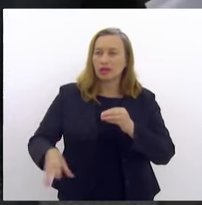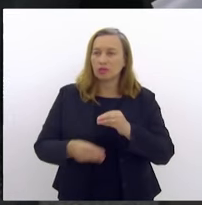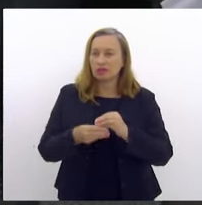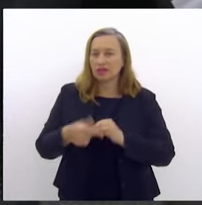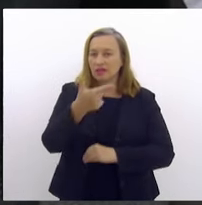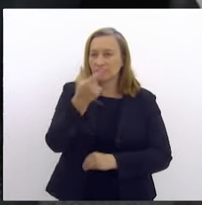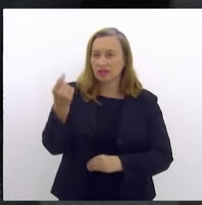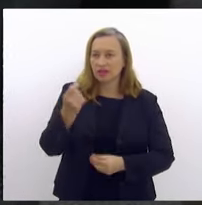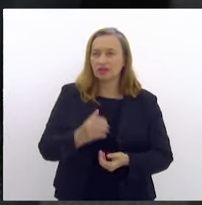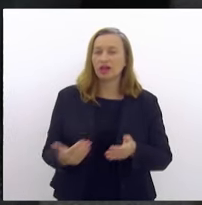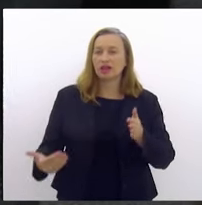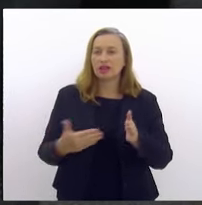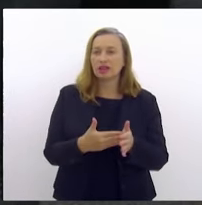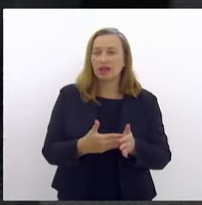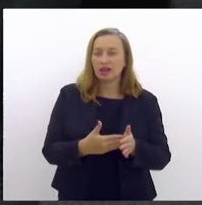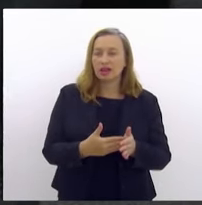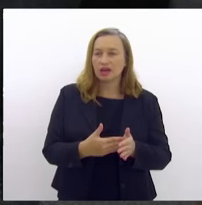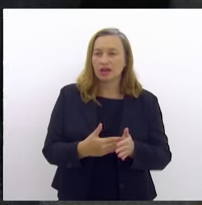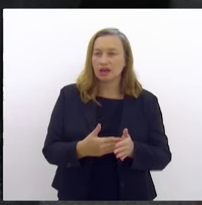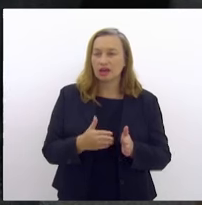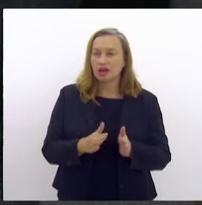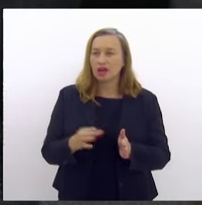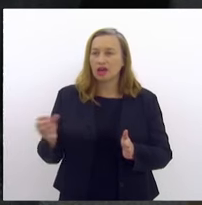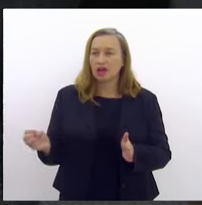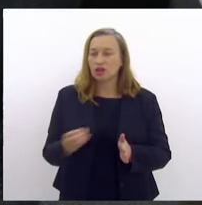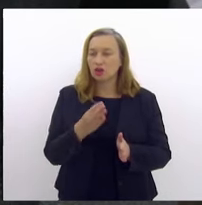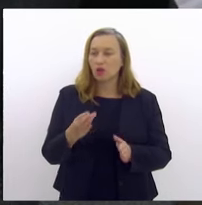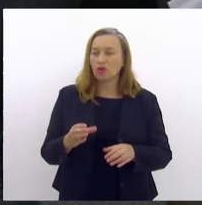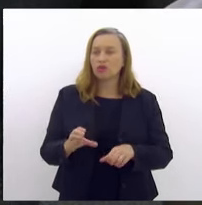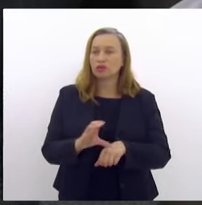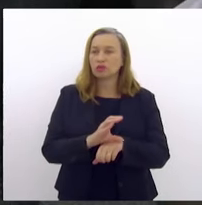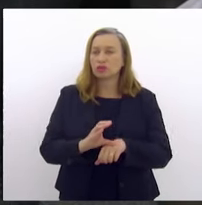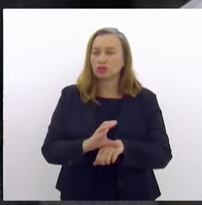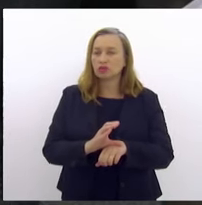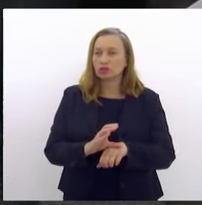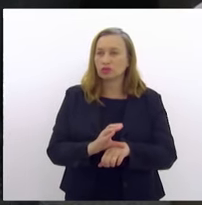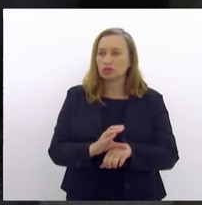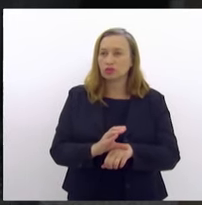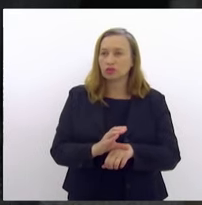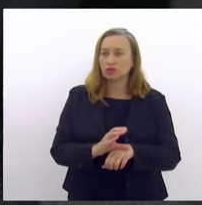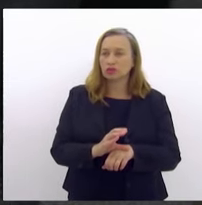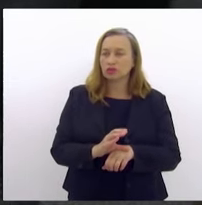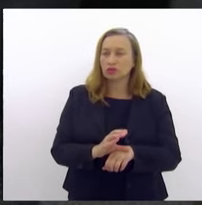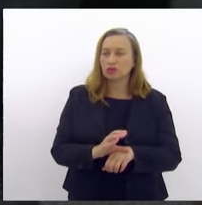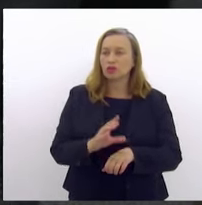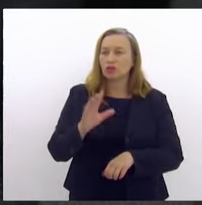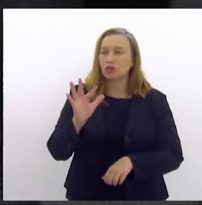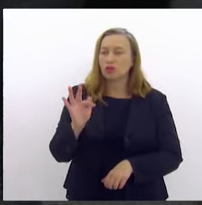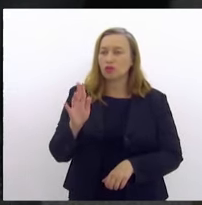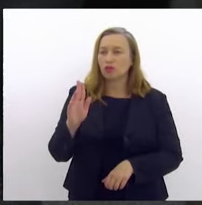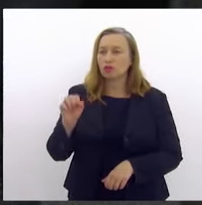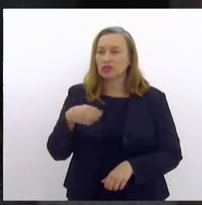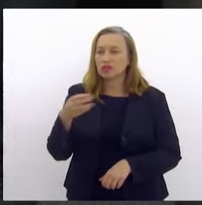20 até a promulgação da nova Constituição da Fusão, que foi em julho